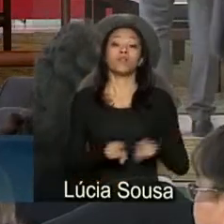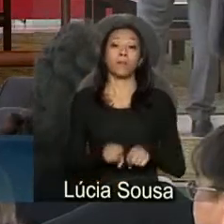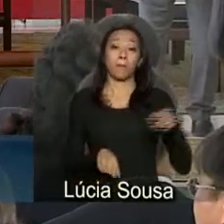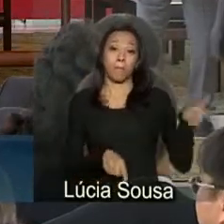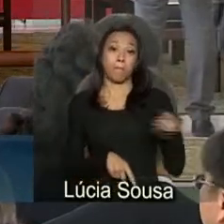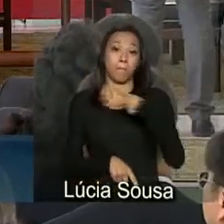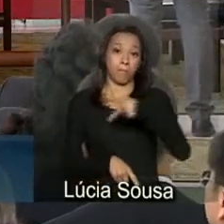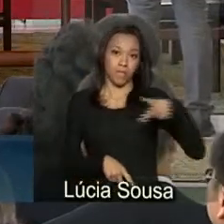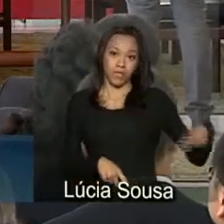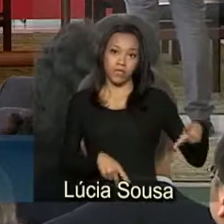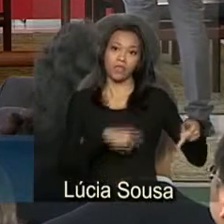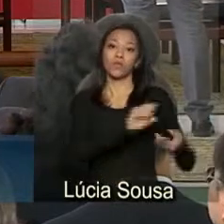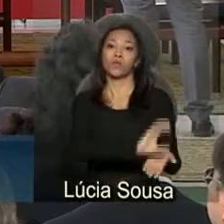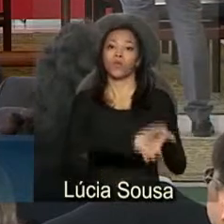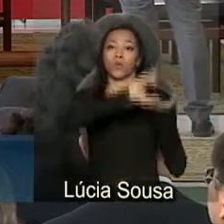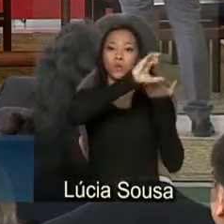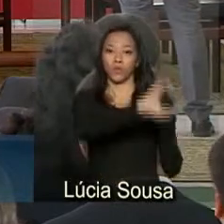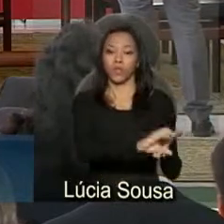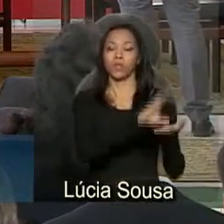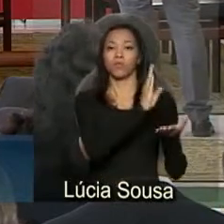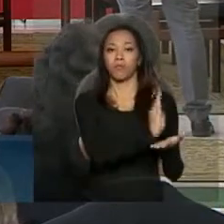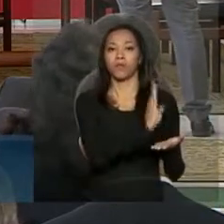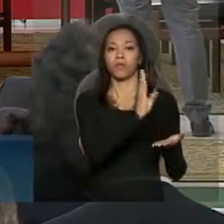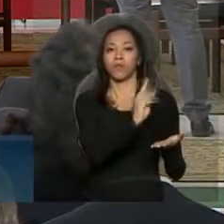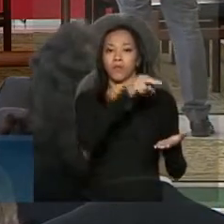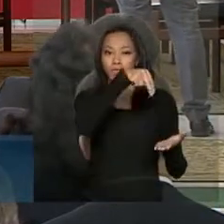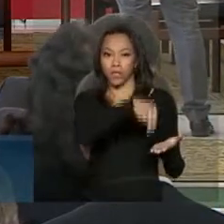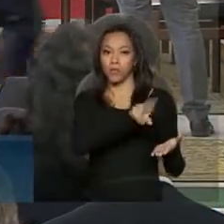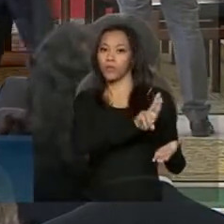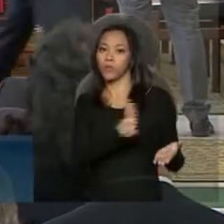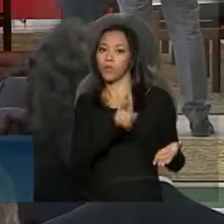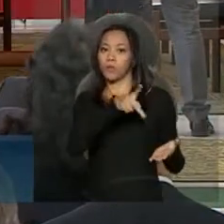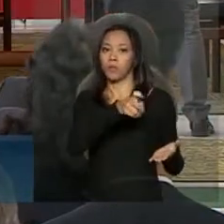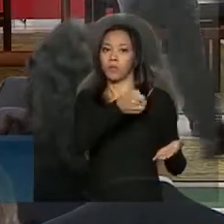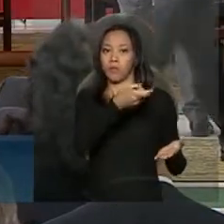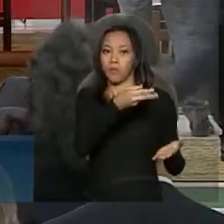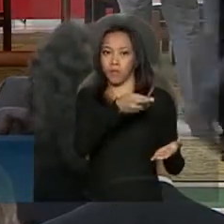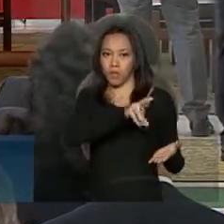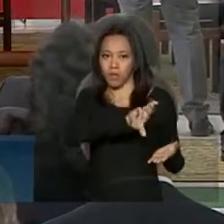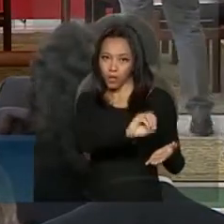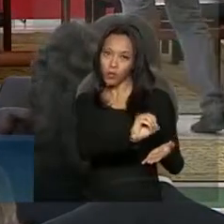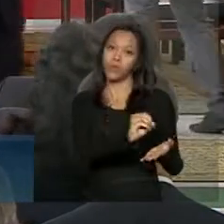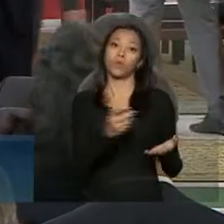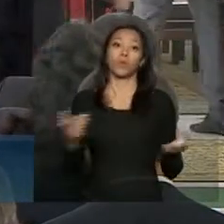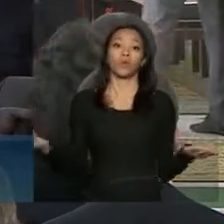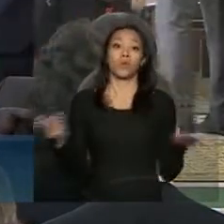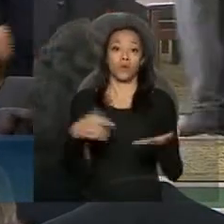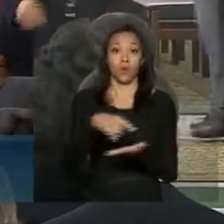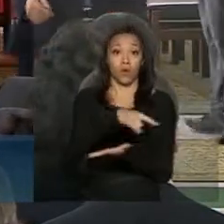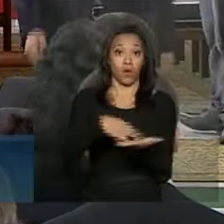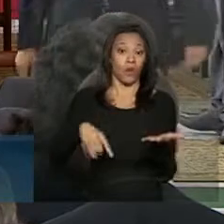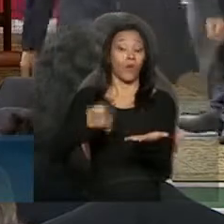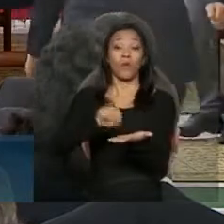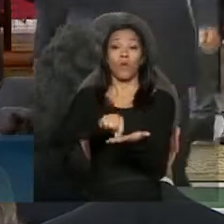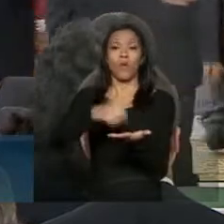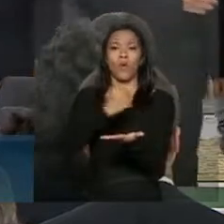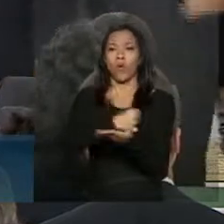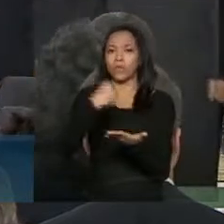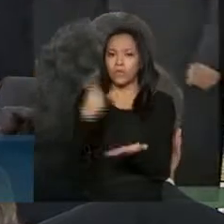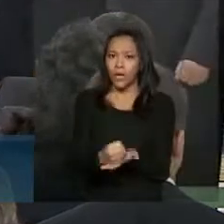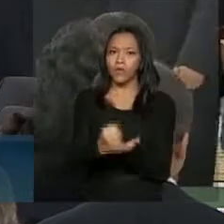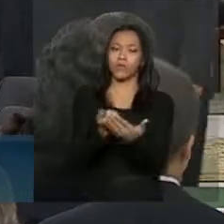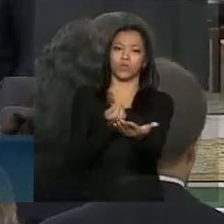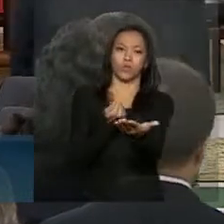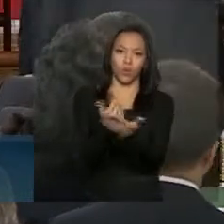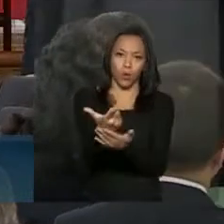Conselho de Administração do Banco BBM, Pedro Henrique Mariani Bittencourt, contrato de compra e venda de ações do